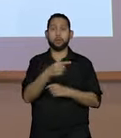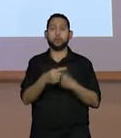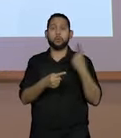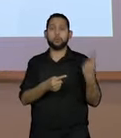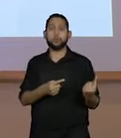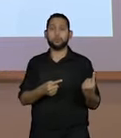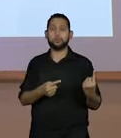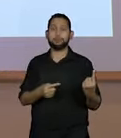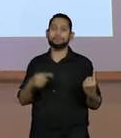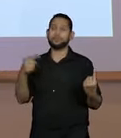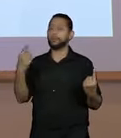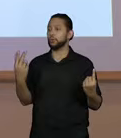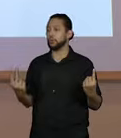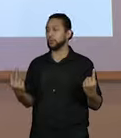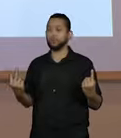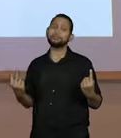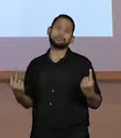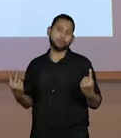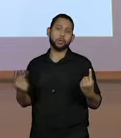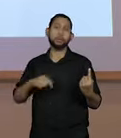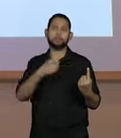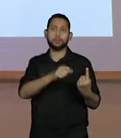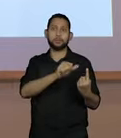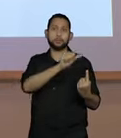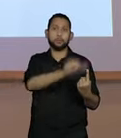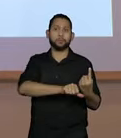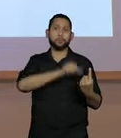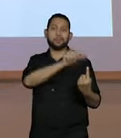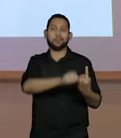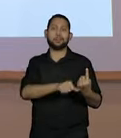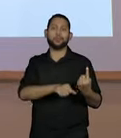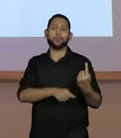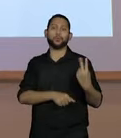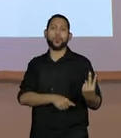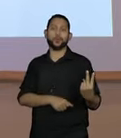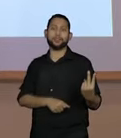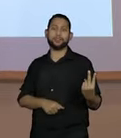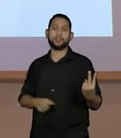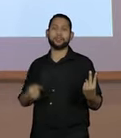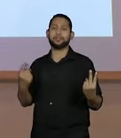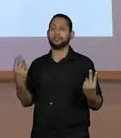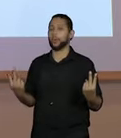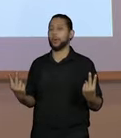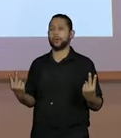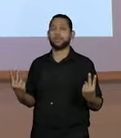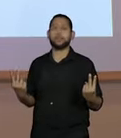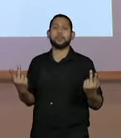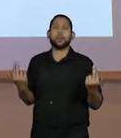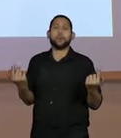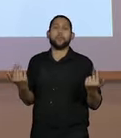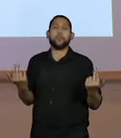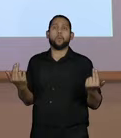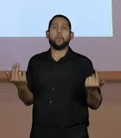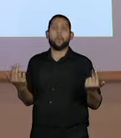Vamos colocar como coeficiente estequiométrico o 2 aqui no gás